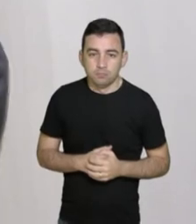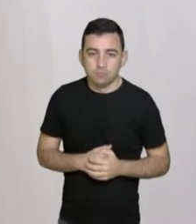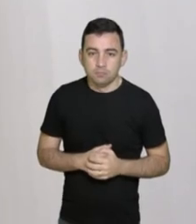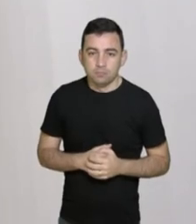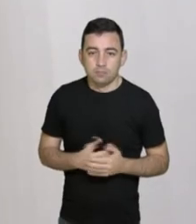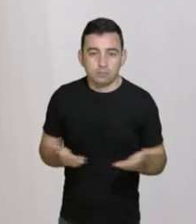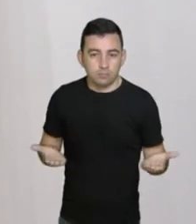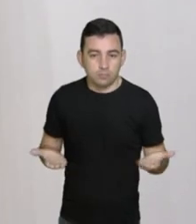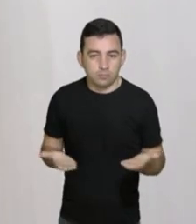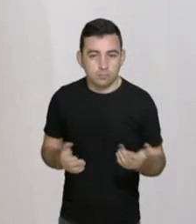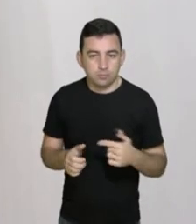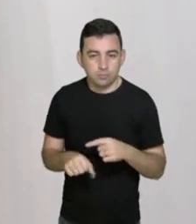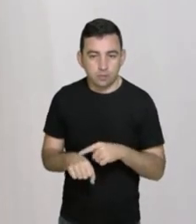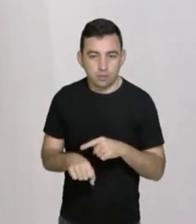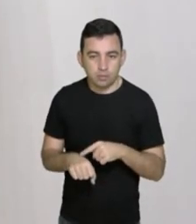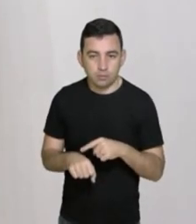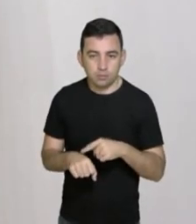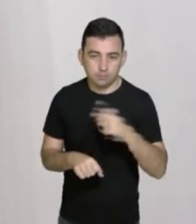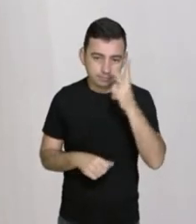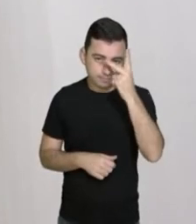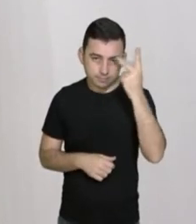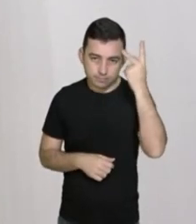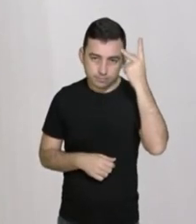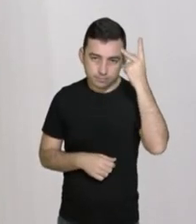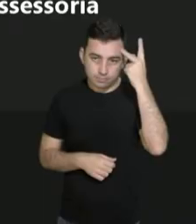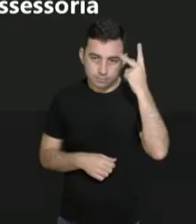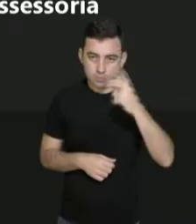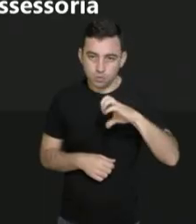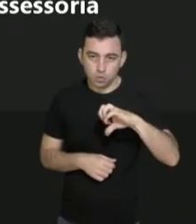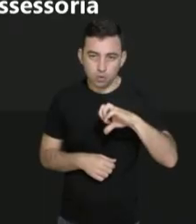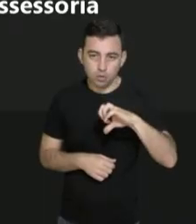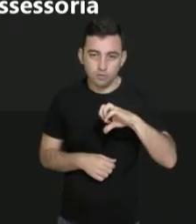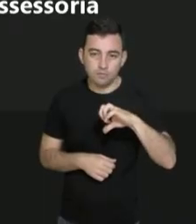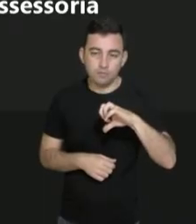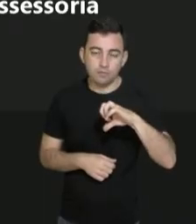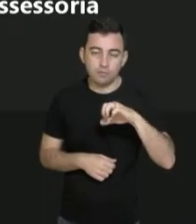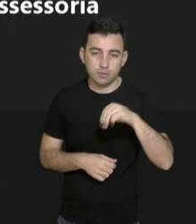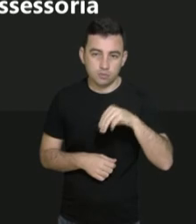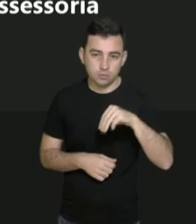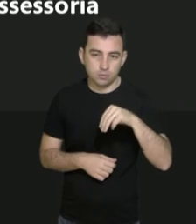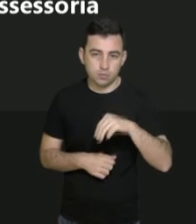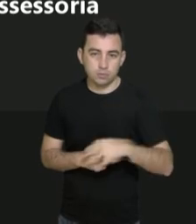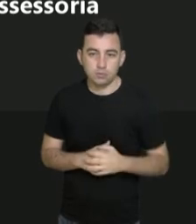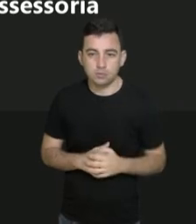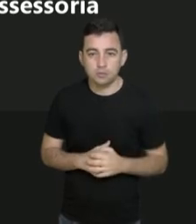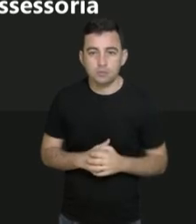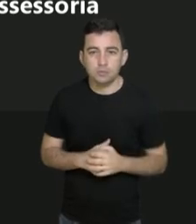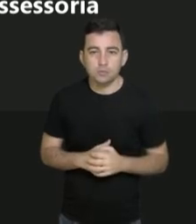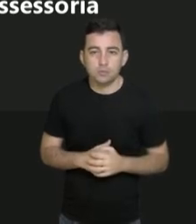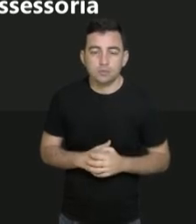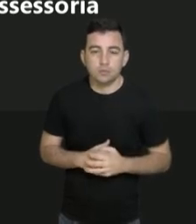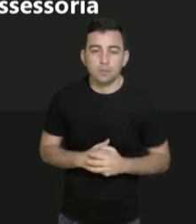restante, deputada Paulinha, por um tempo de 9 minutos e 45 segundos.